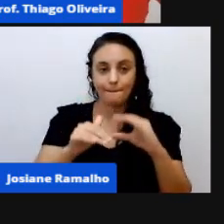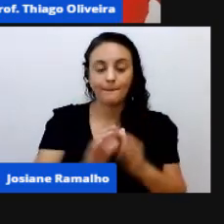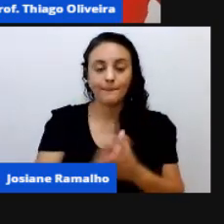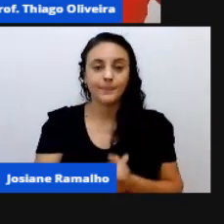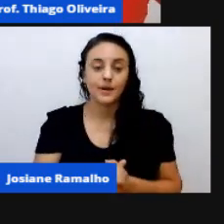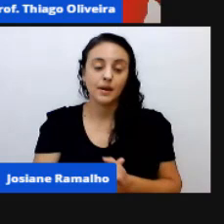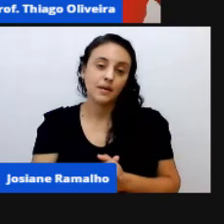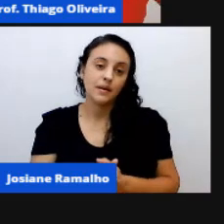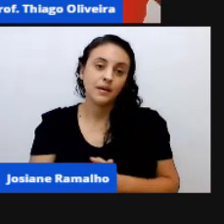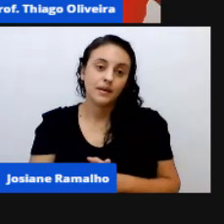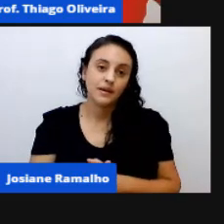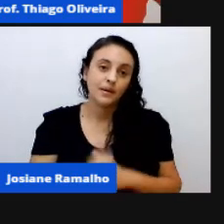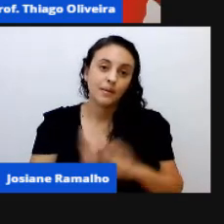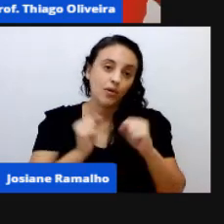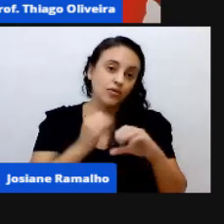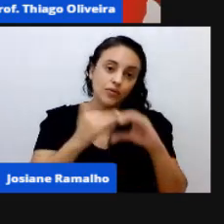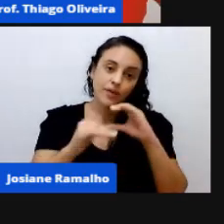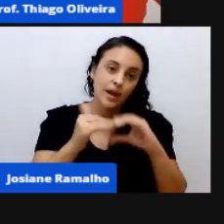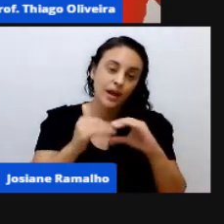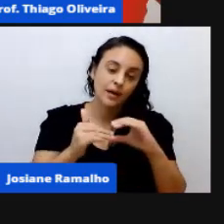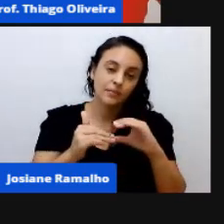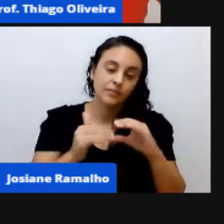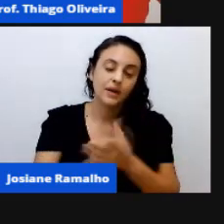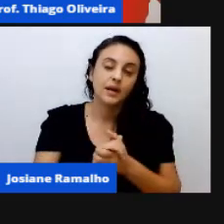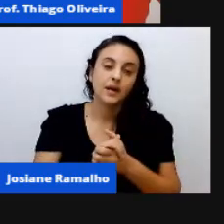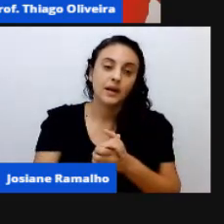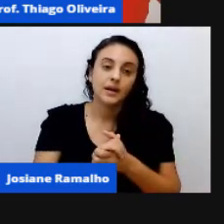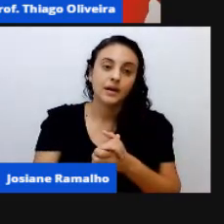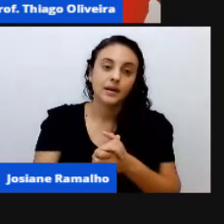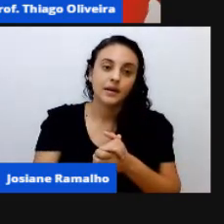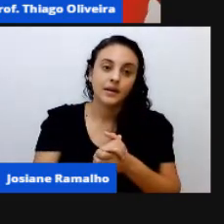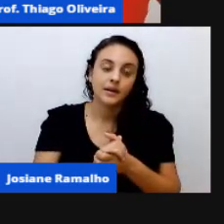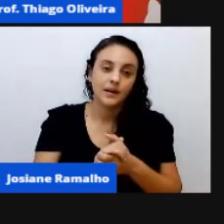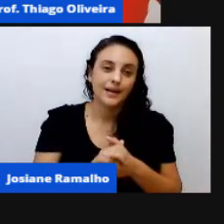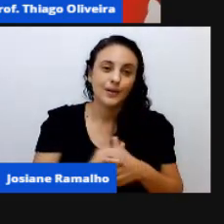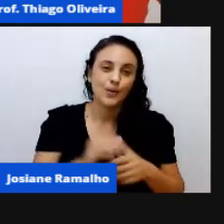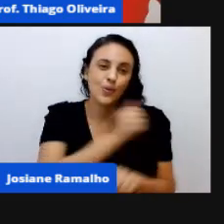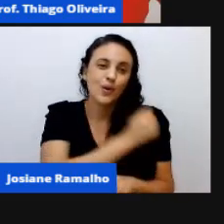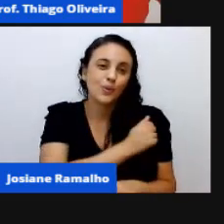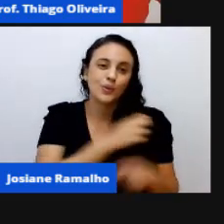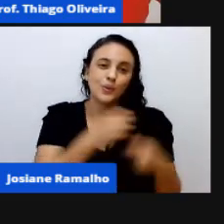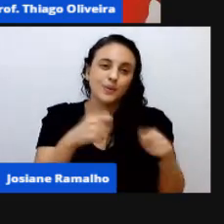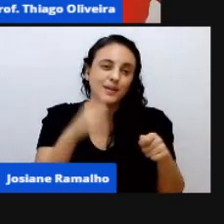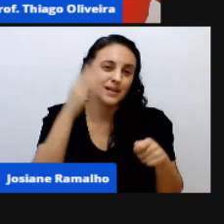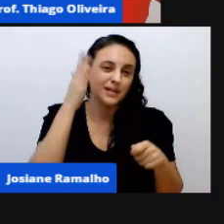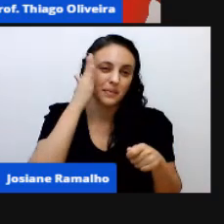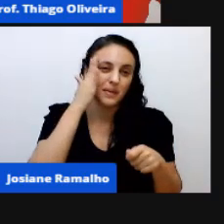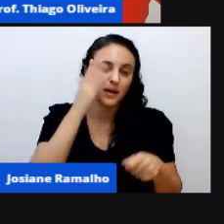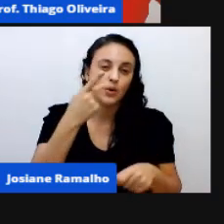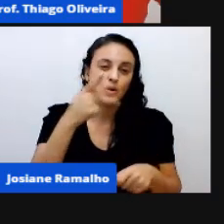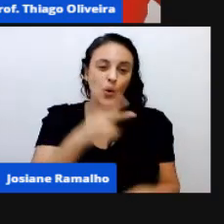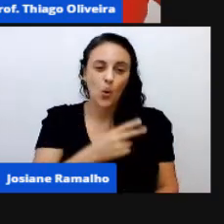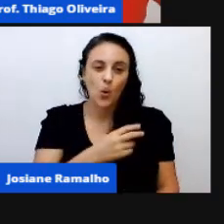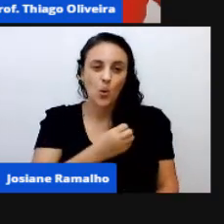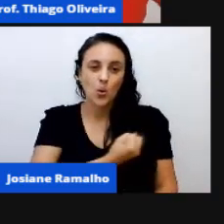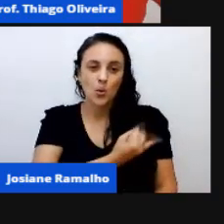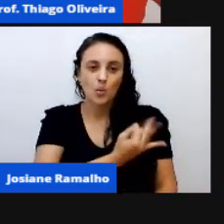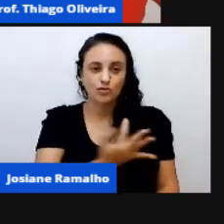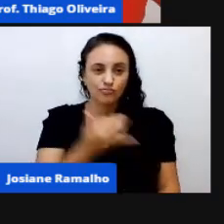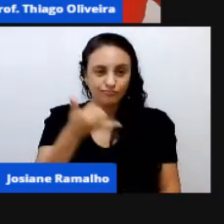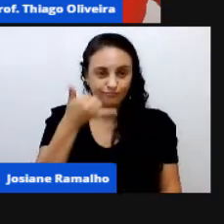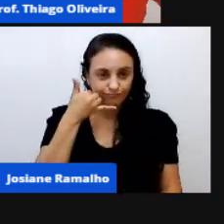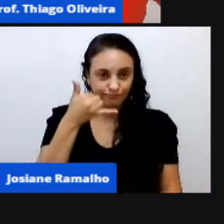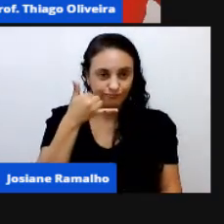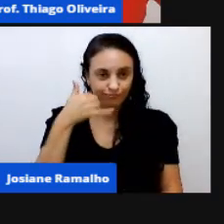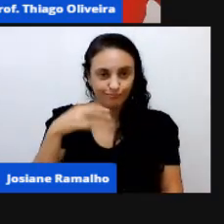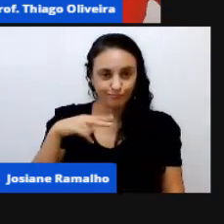aí o aluno acessa o seu grupo, o seu canal, sem necessariamente ter o seu contato particular. Isso